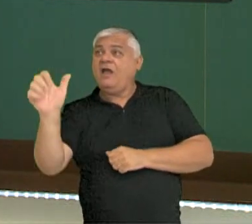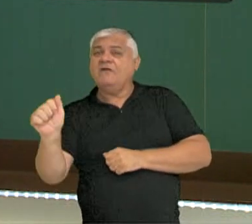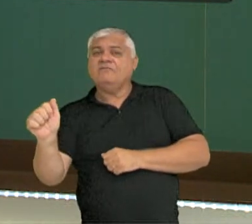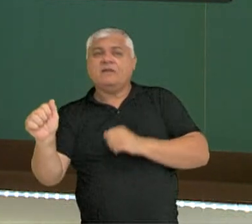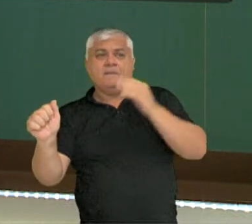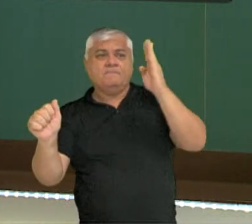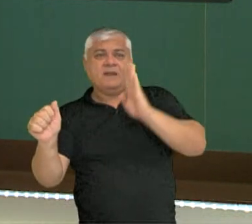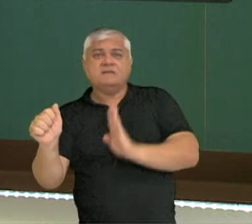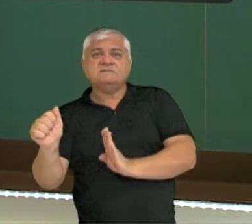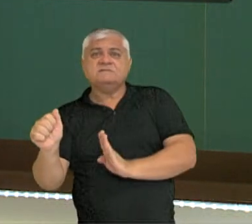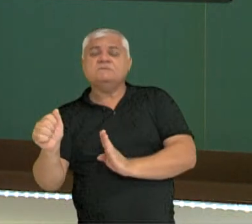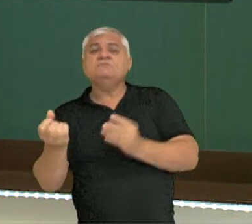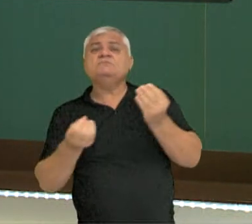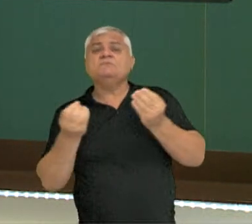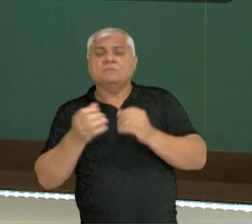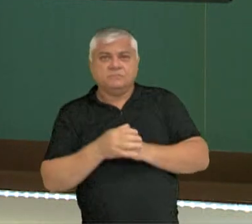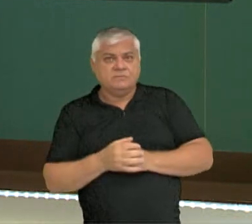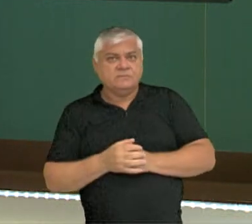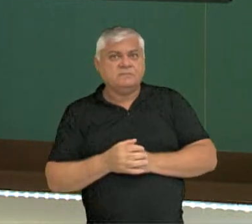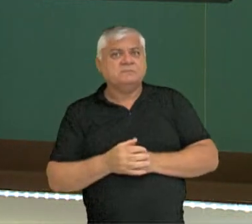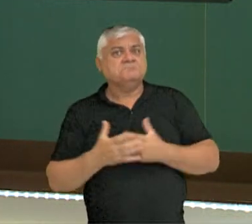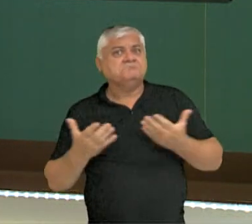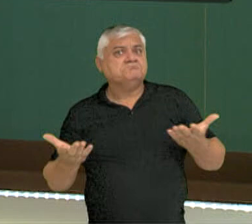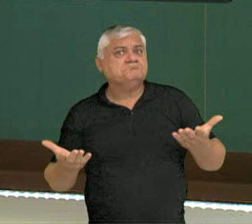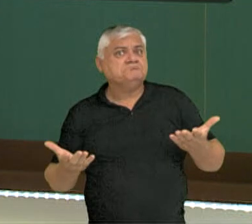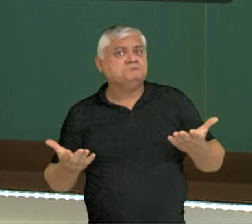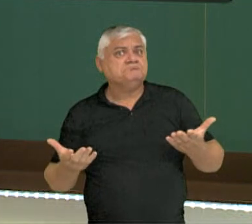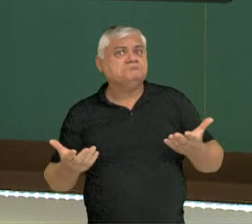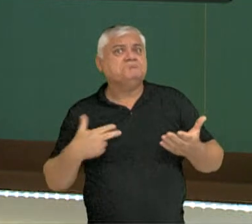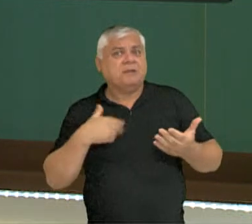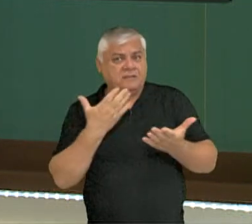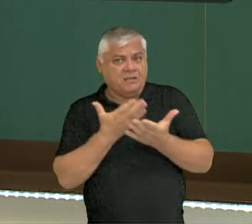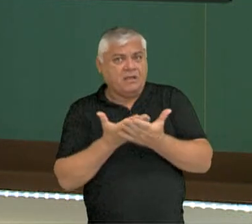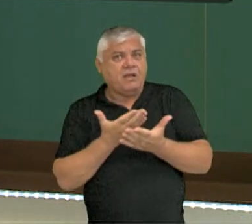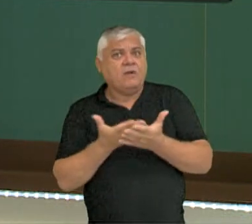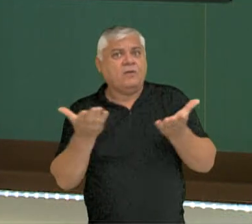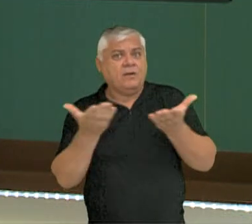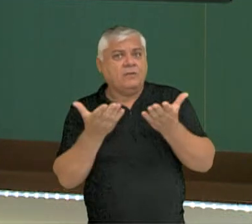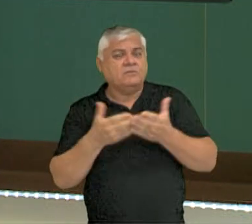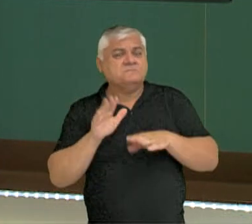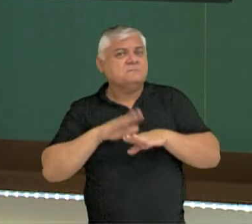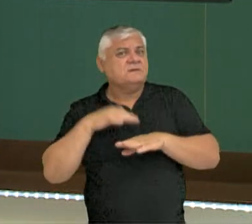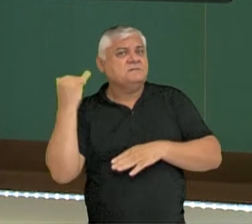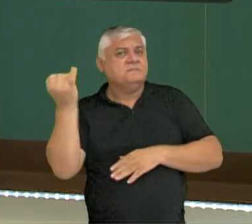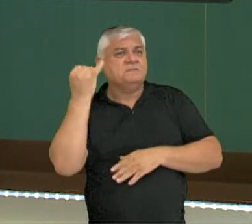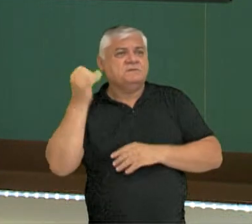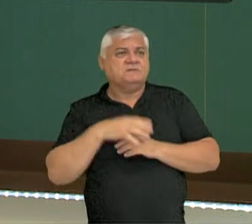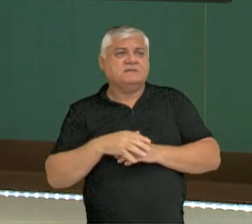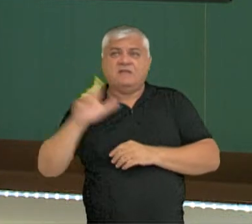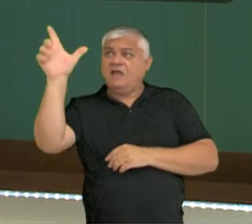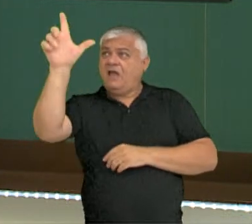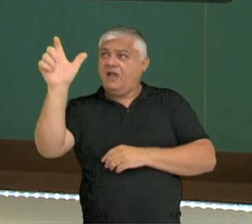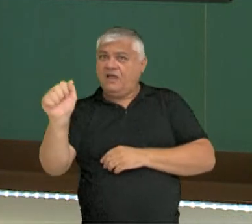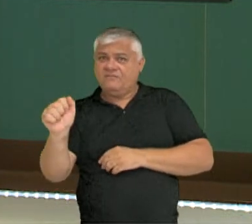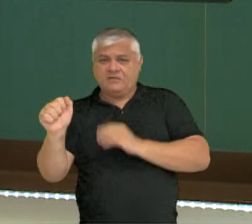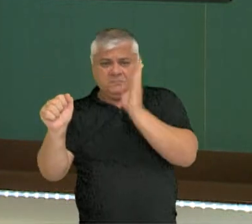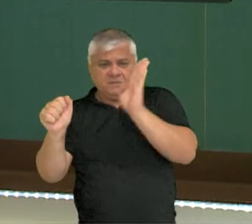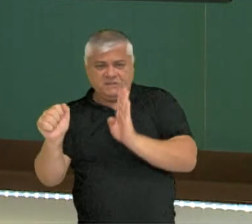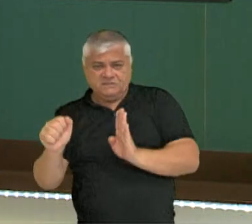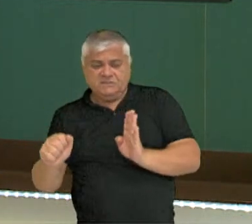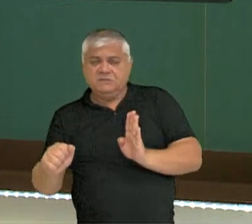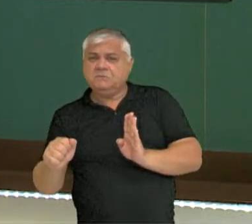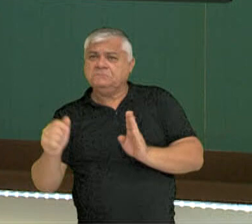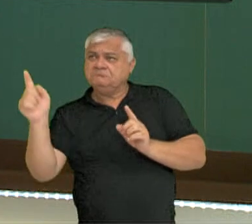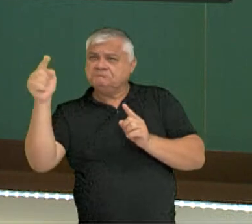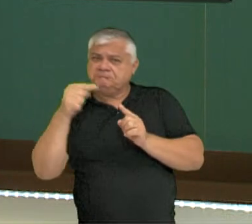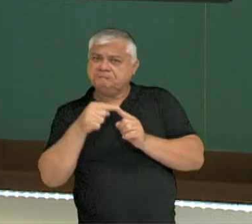a cereja, enfim, do bolo da nossa aula de hoje, né? Um momento mais bacana. Ela tem datações com mais de 50 mil